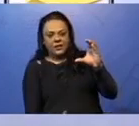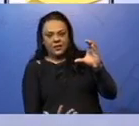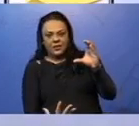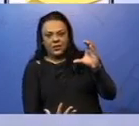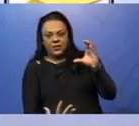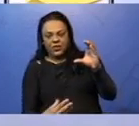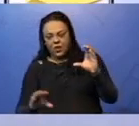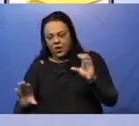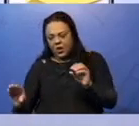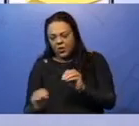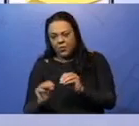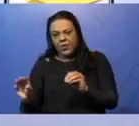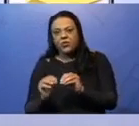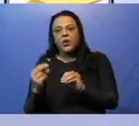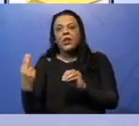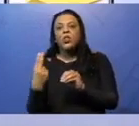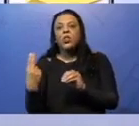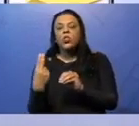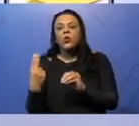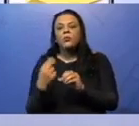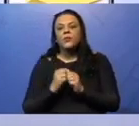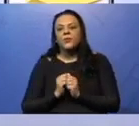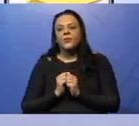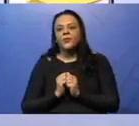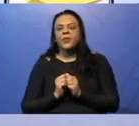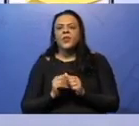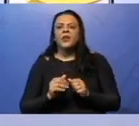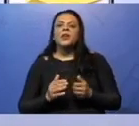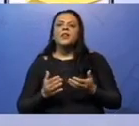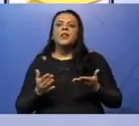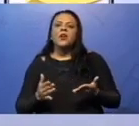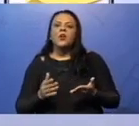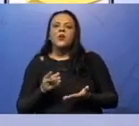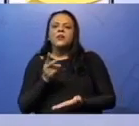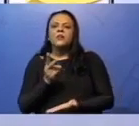ele emprega sempre um verbo de ligação.